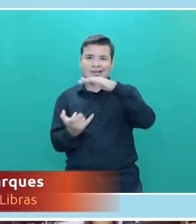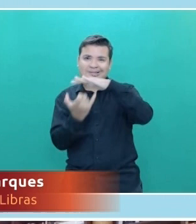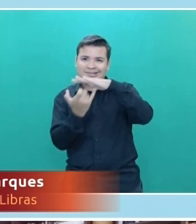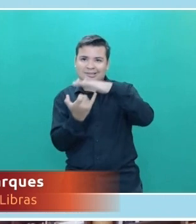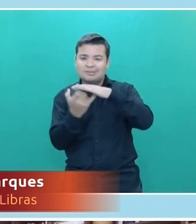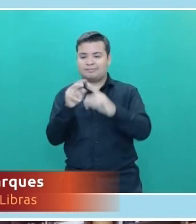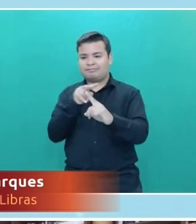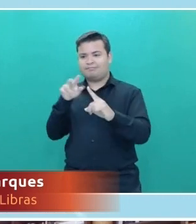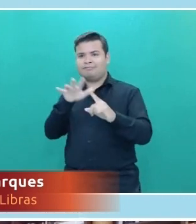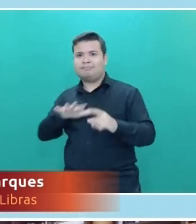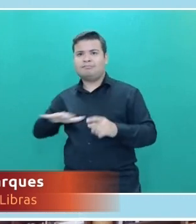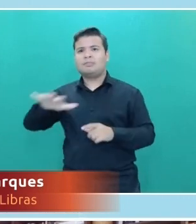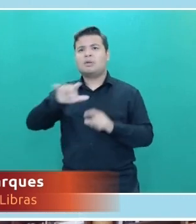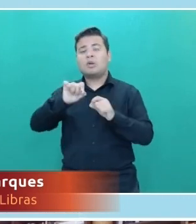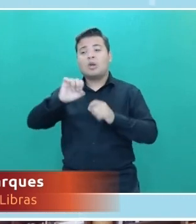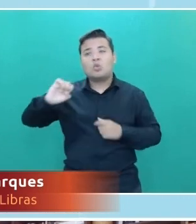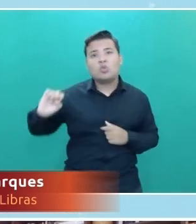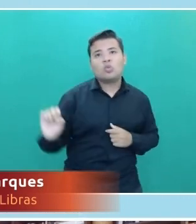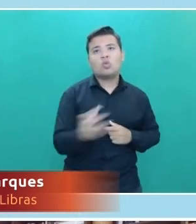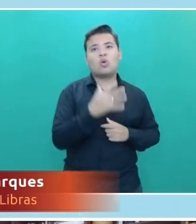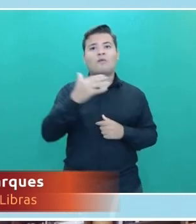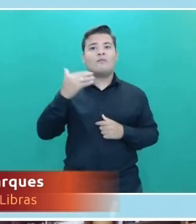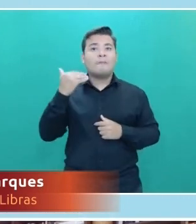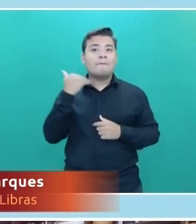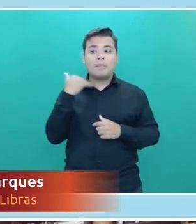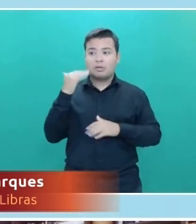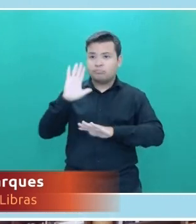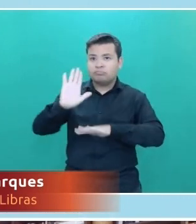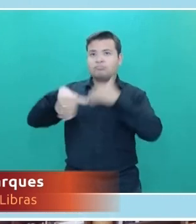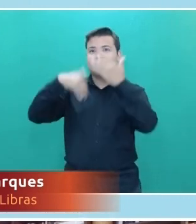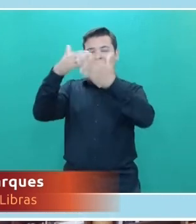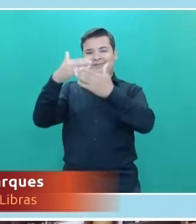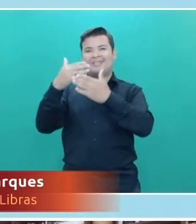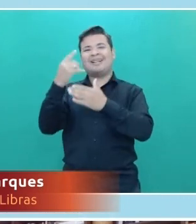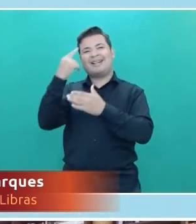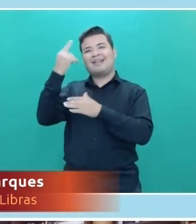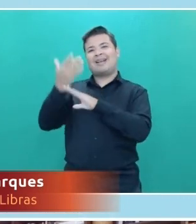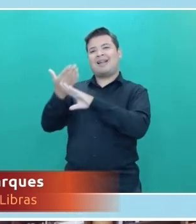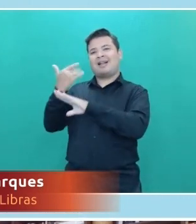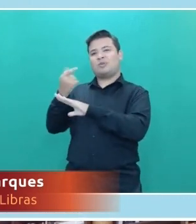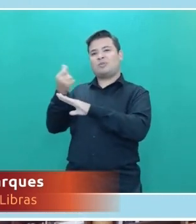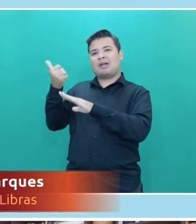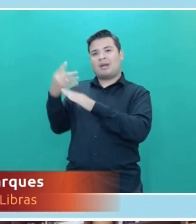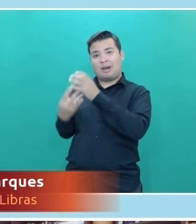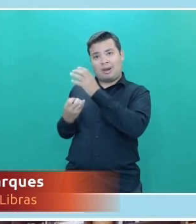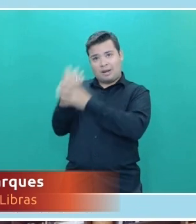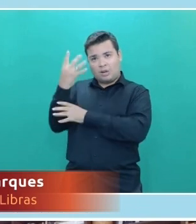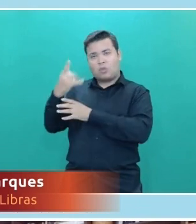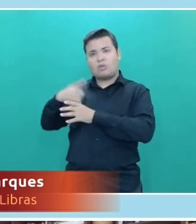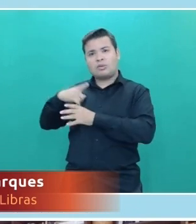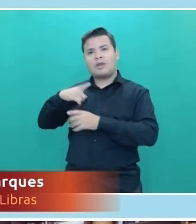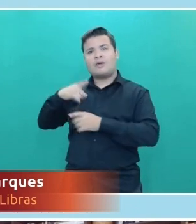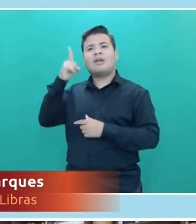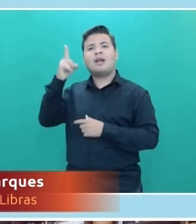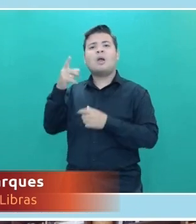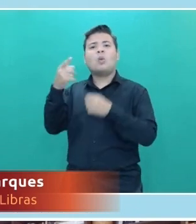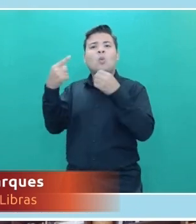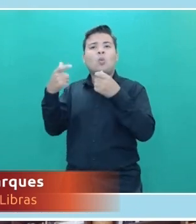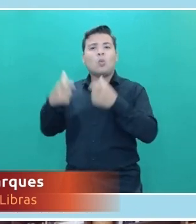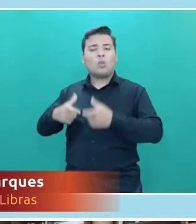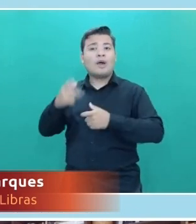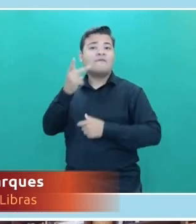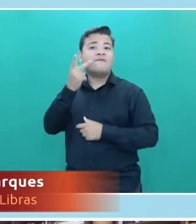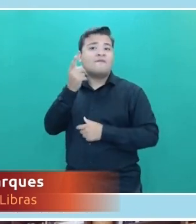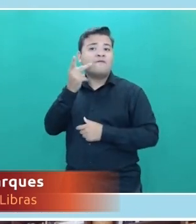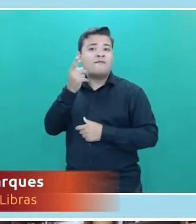é esse novo Banco do Desenvolvimento criado em 2014, numa conferência em Fortaleza. Então, a